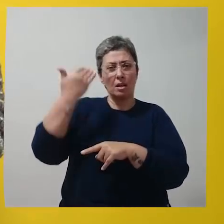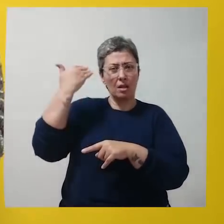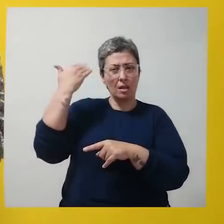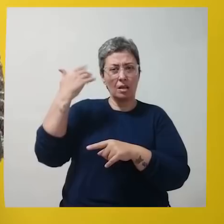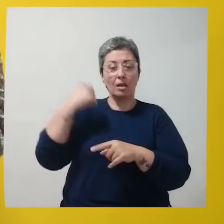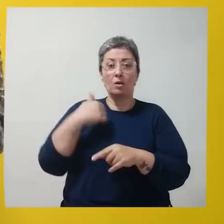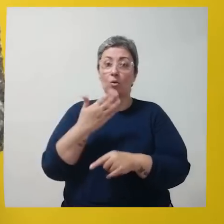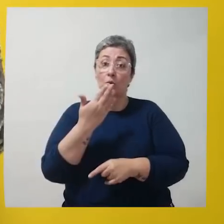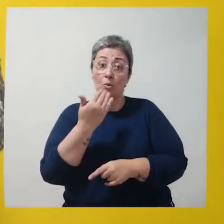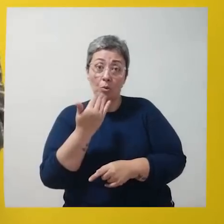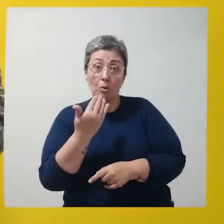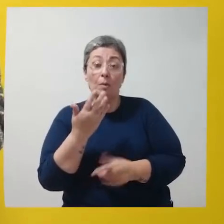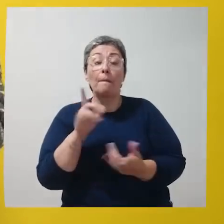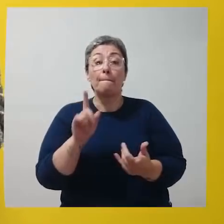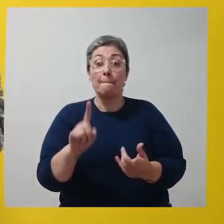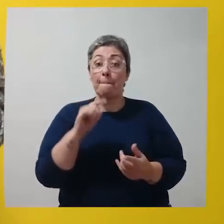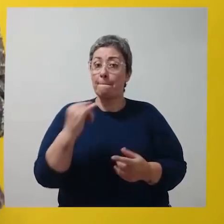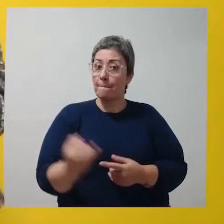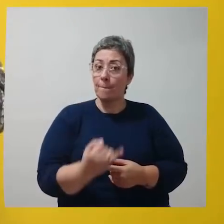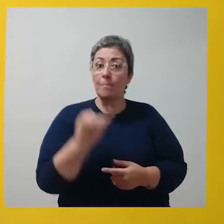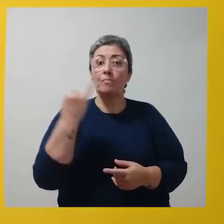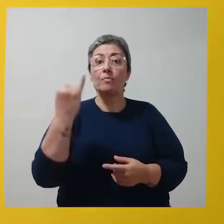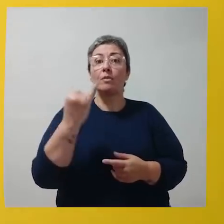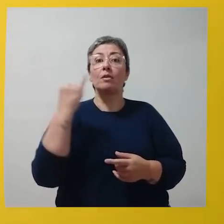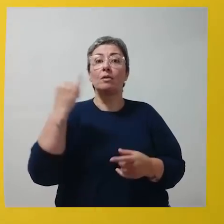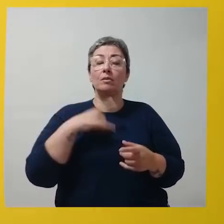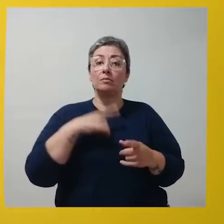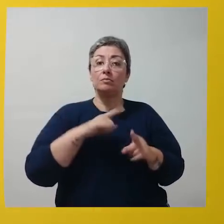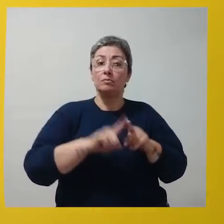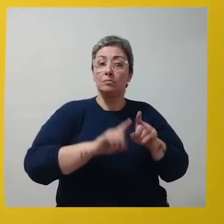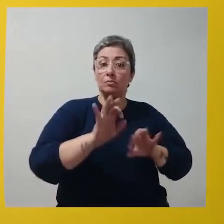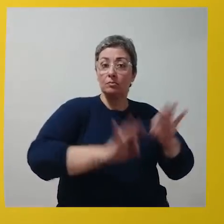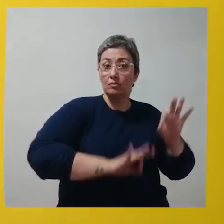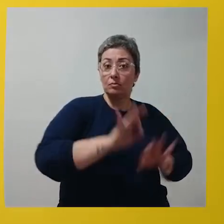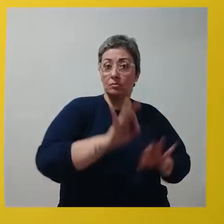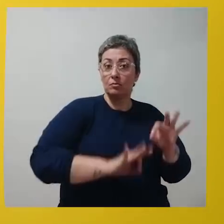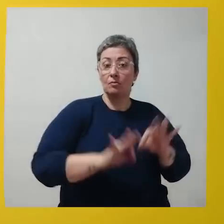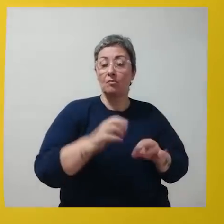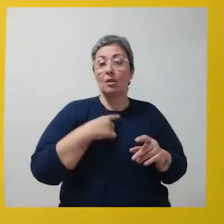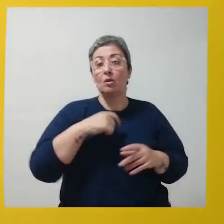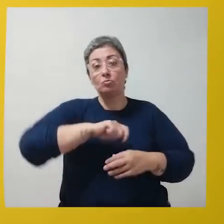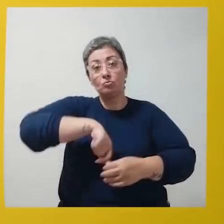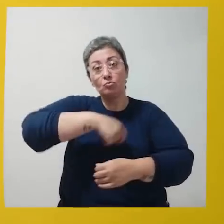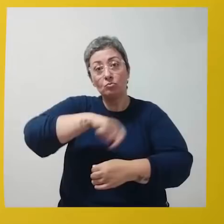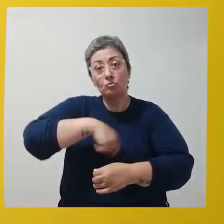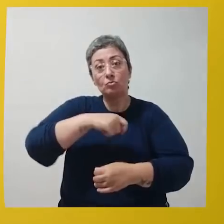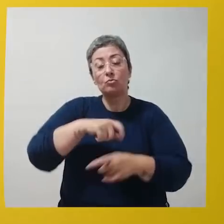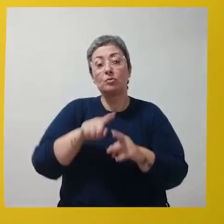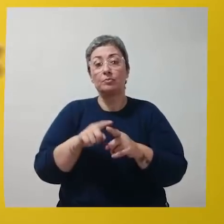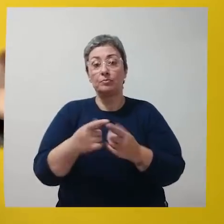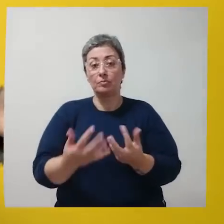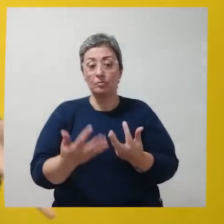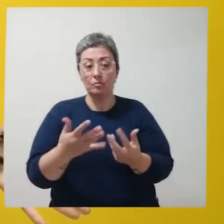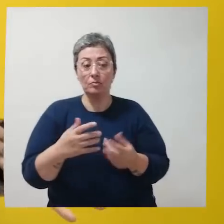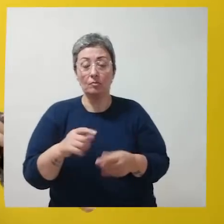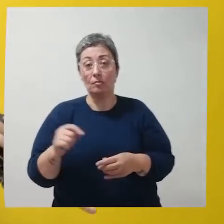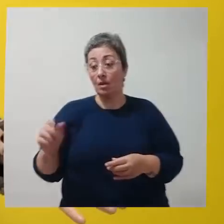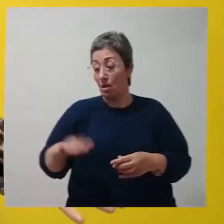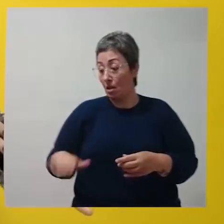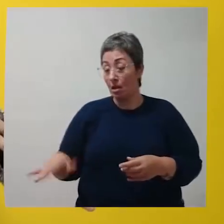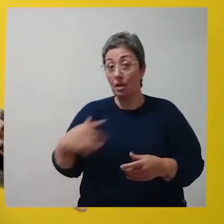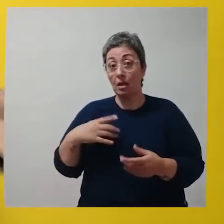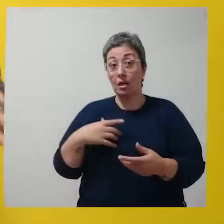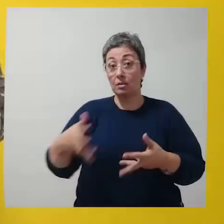sobre alimentação, como é importante, né? Você está fazendo uma atividade, ali uma comida, tá ali no fogão e a criança está fazendo